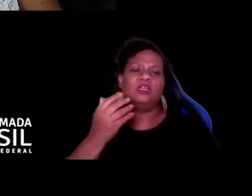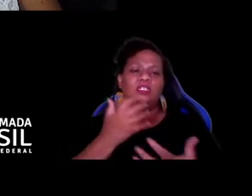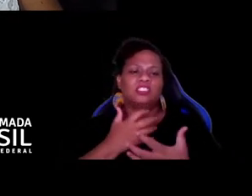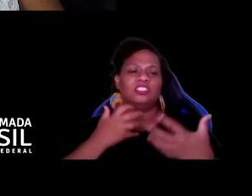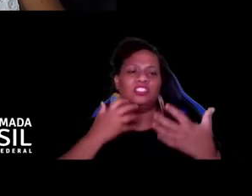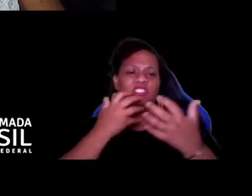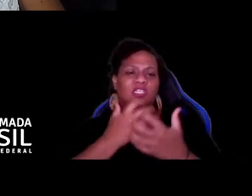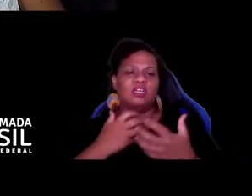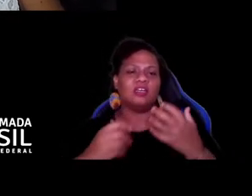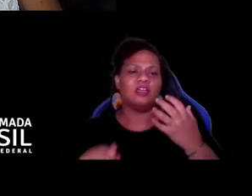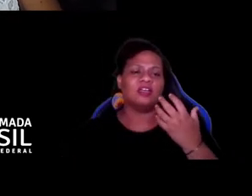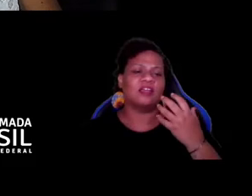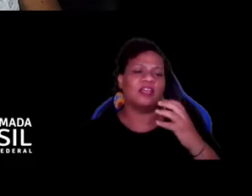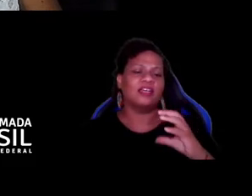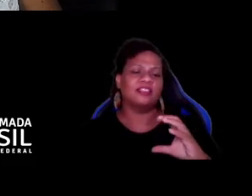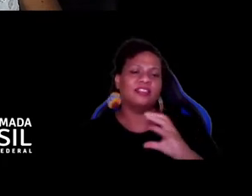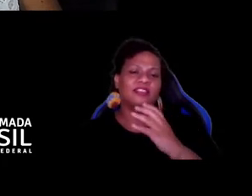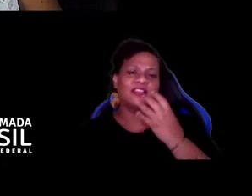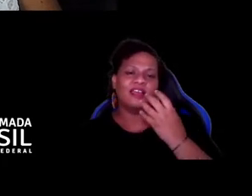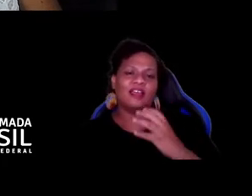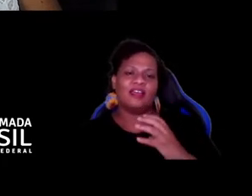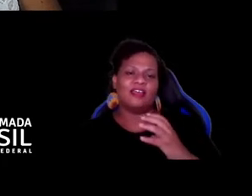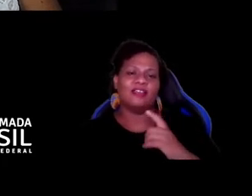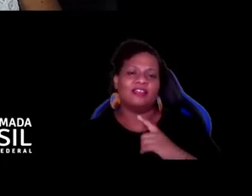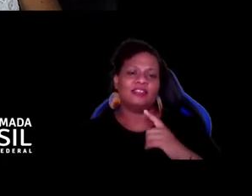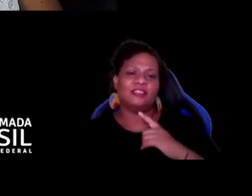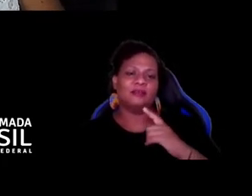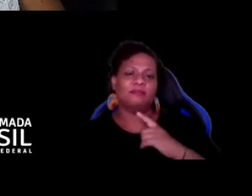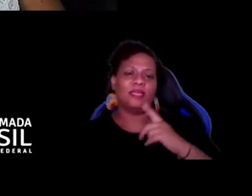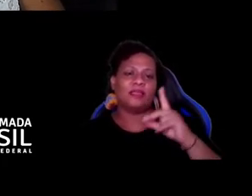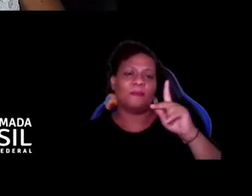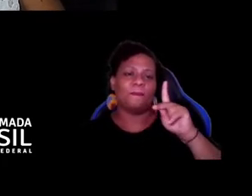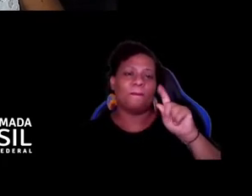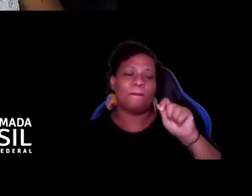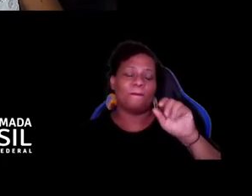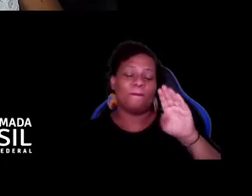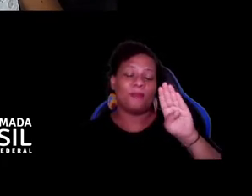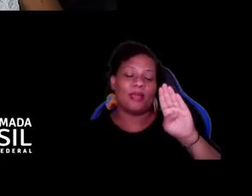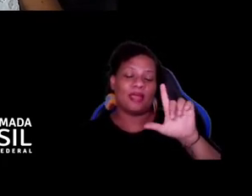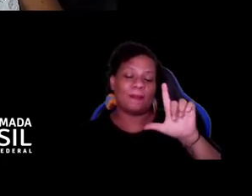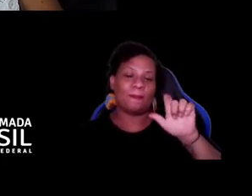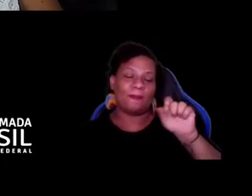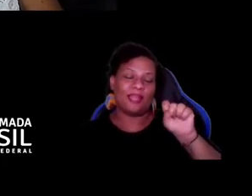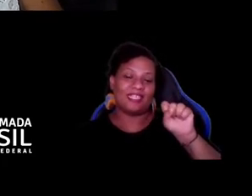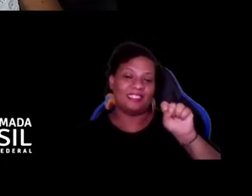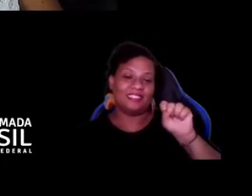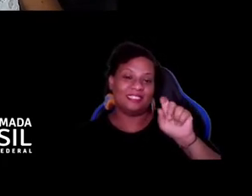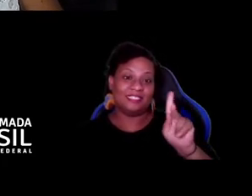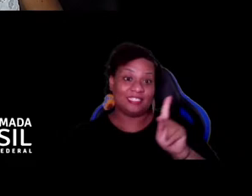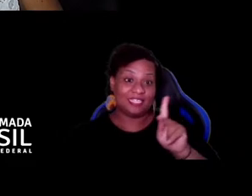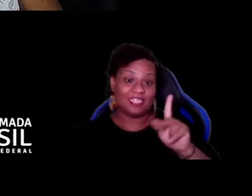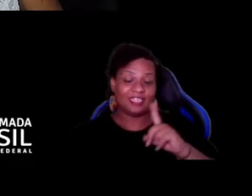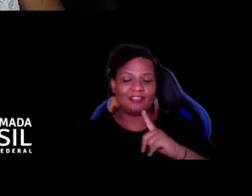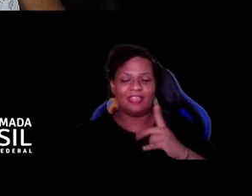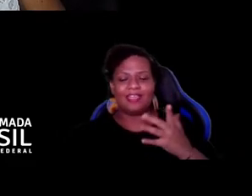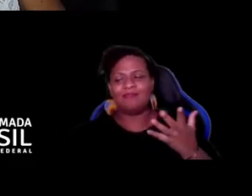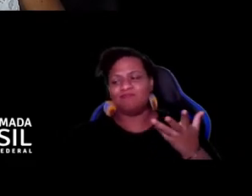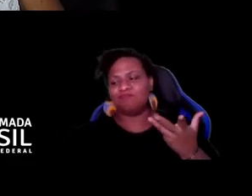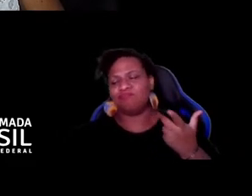né? E as tablas, né, são instrumentos